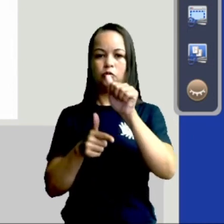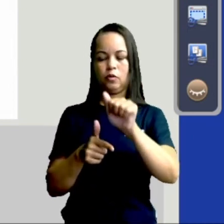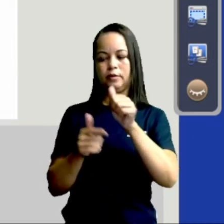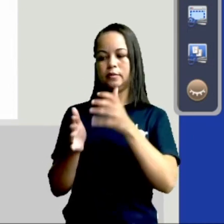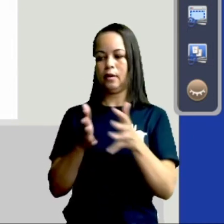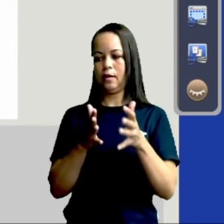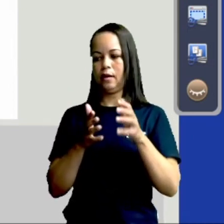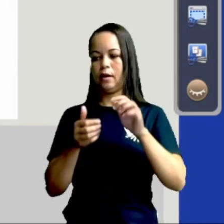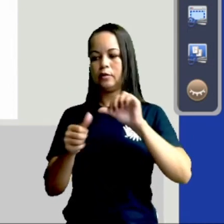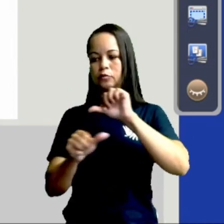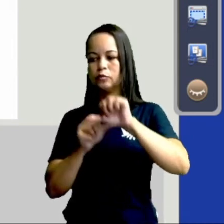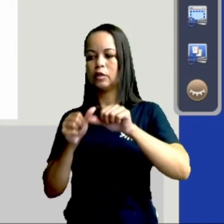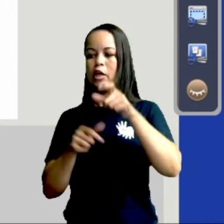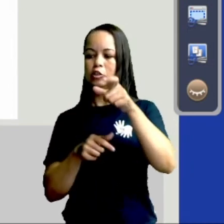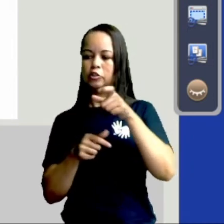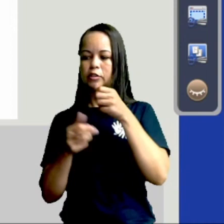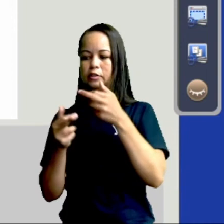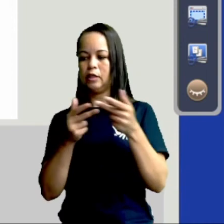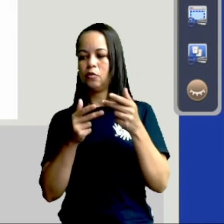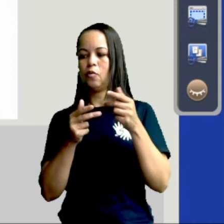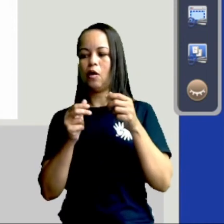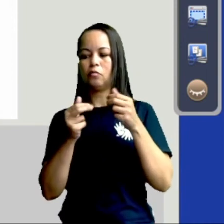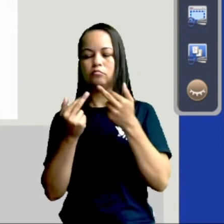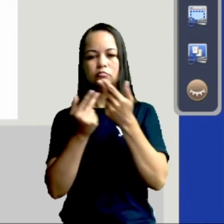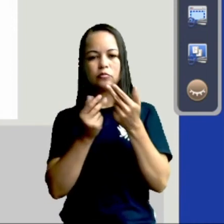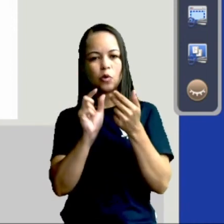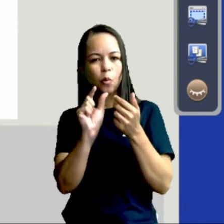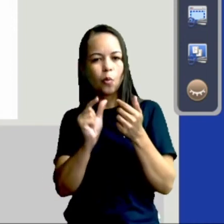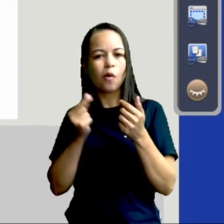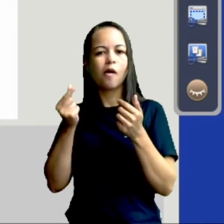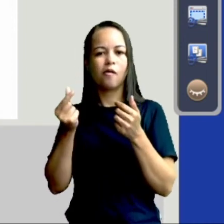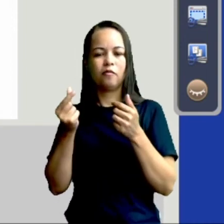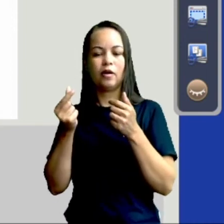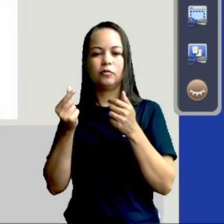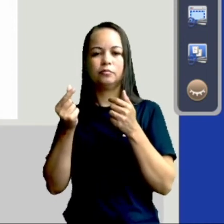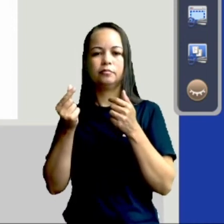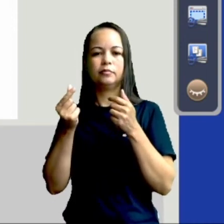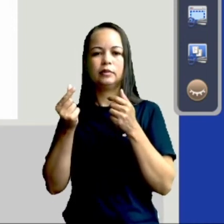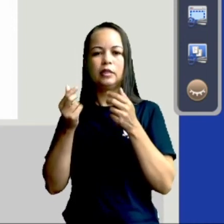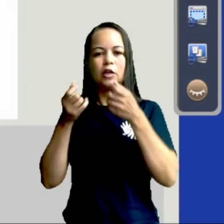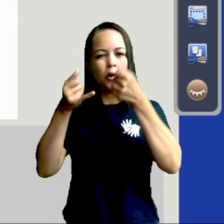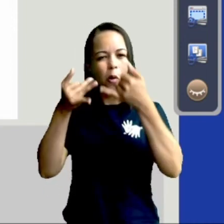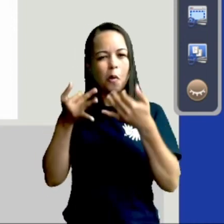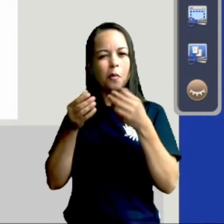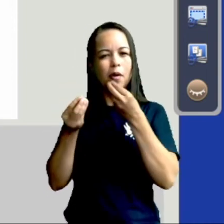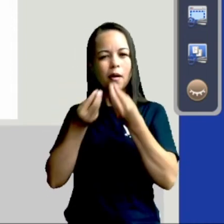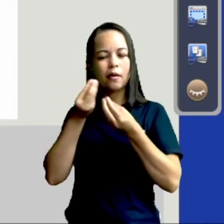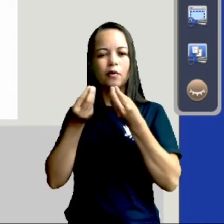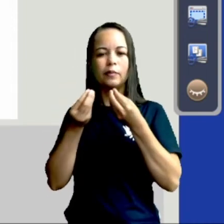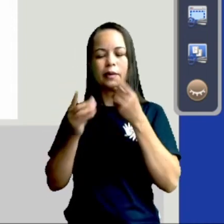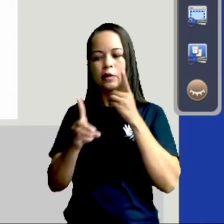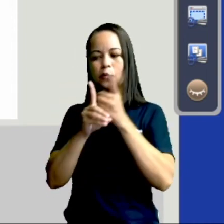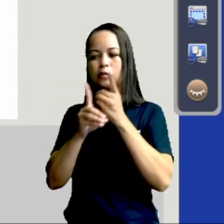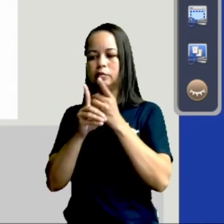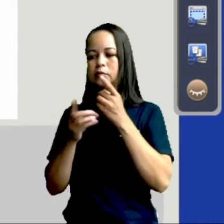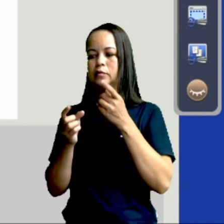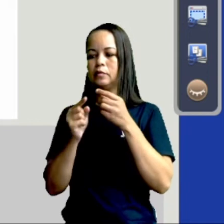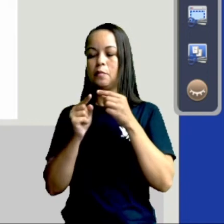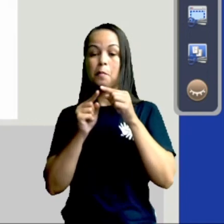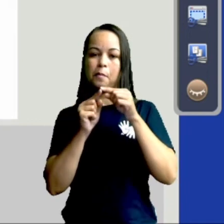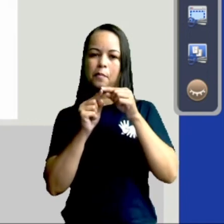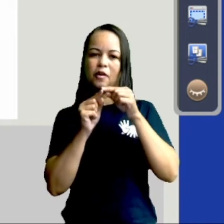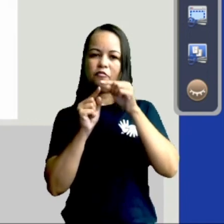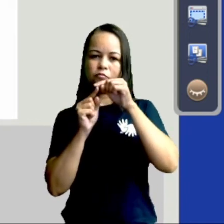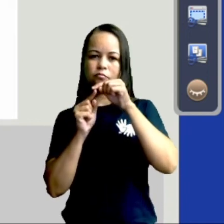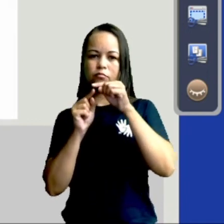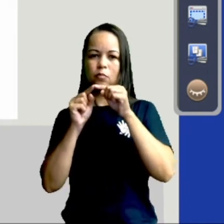valores, faz aí o jogo do sinal, né? E aí chegamos nesse ponto. Aqui a gente bifurca, ó, como eu falei